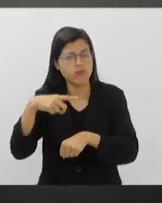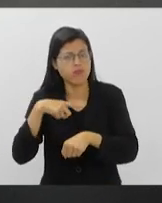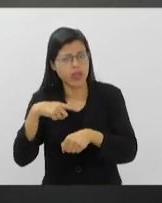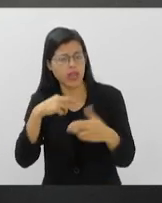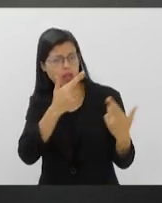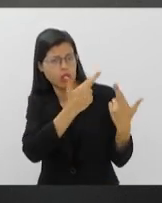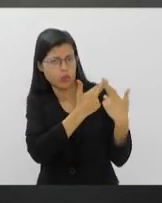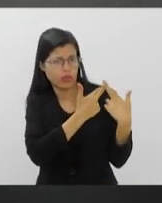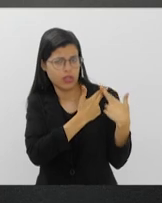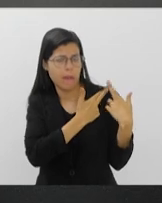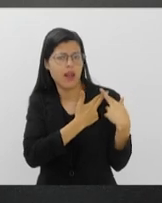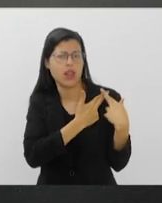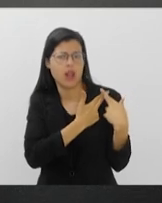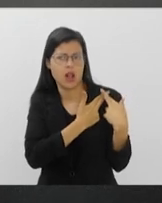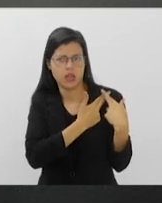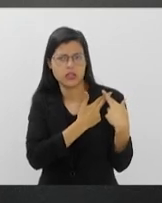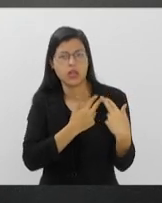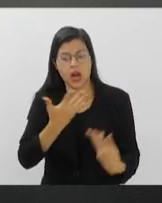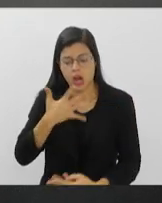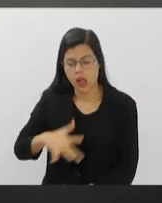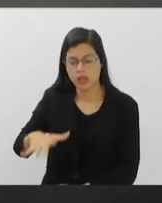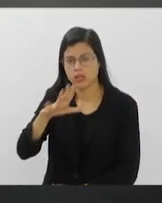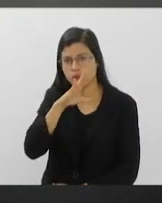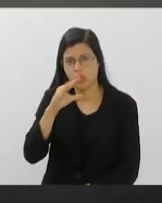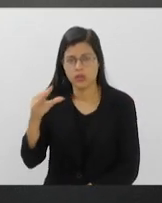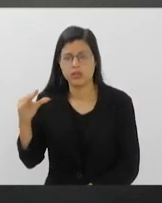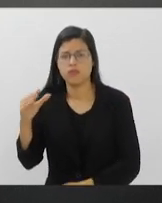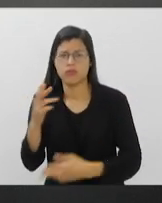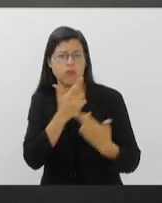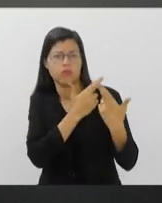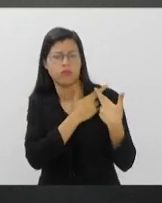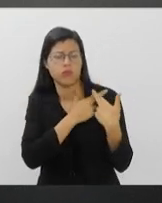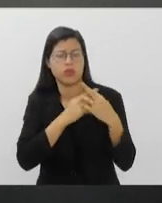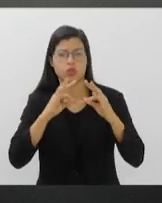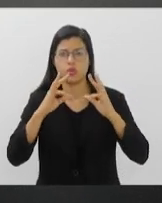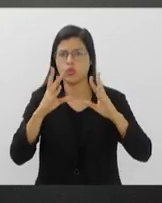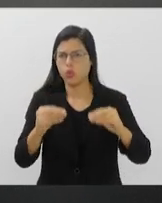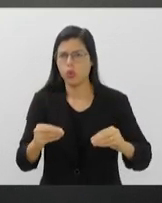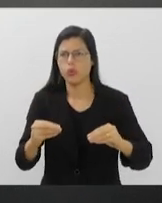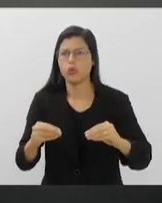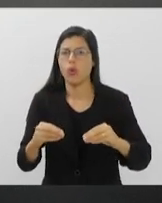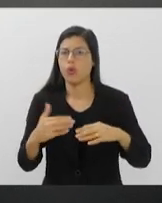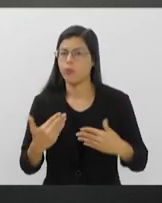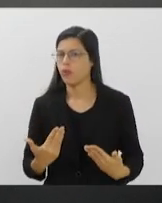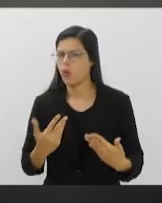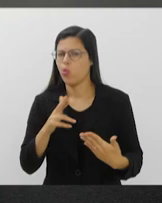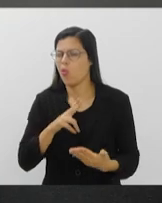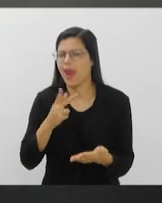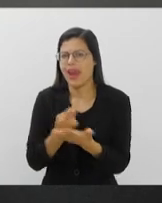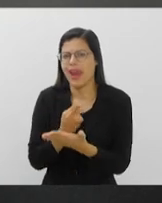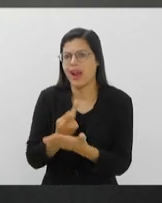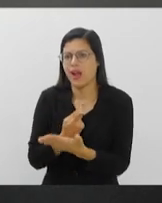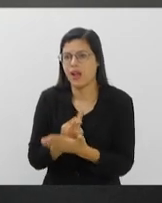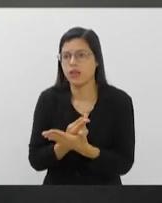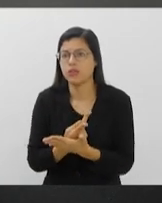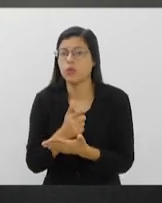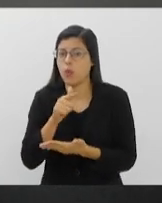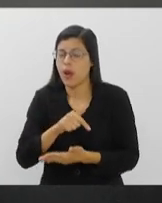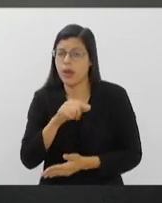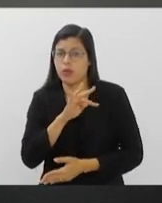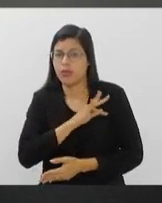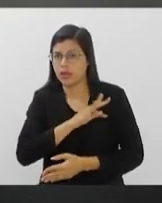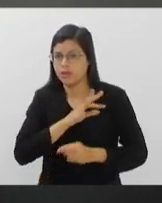crianças e adolescente são responsabilidade todos então não há nada de errado muito pelo contrário é o Tecnicamente